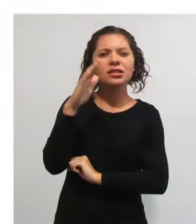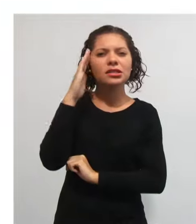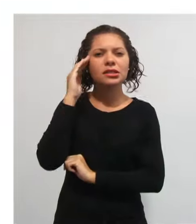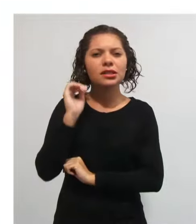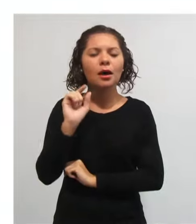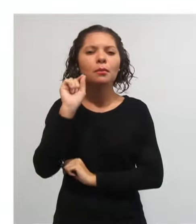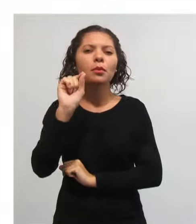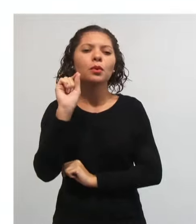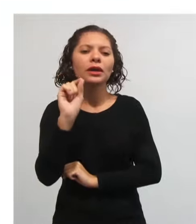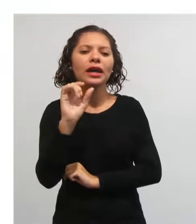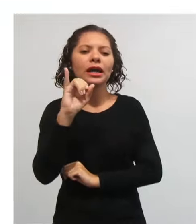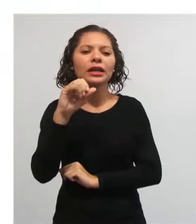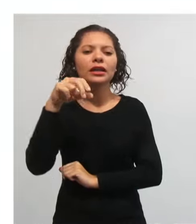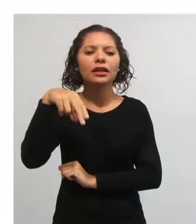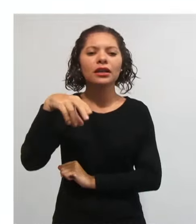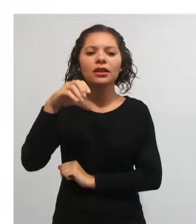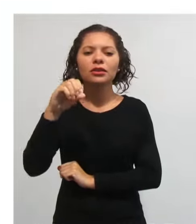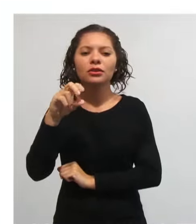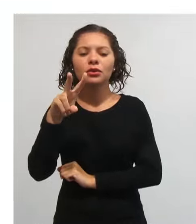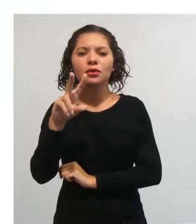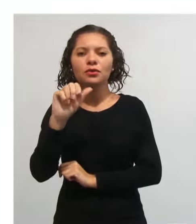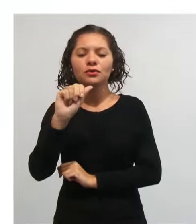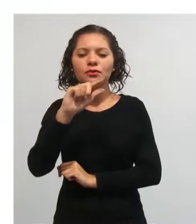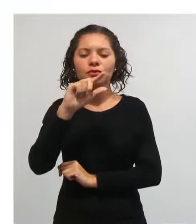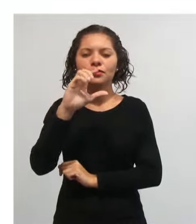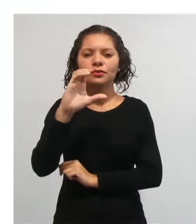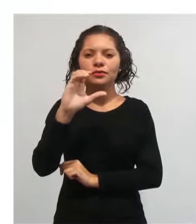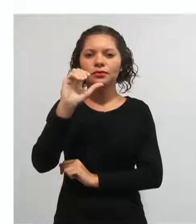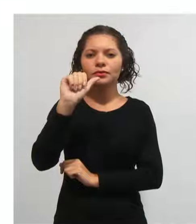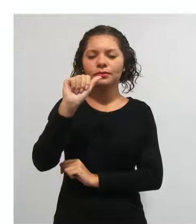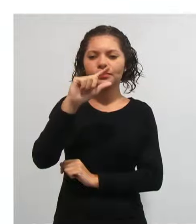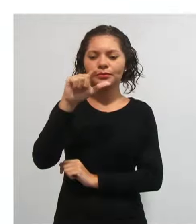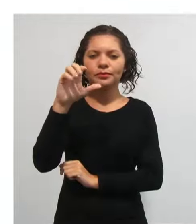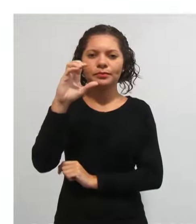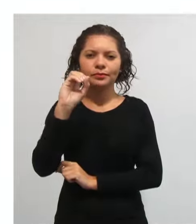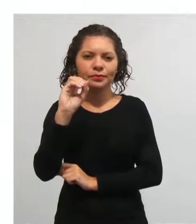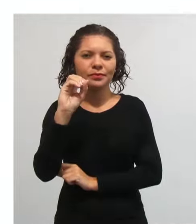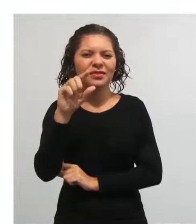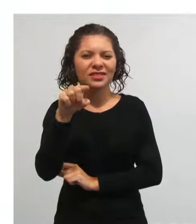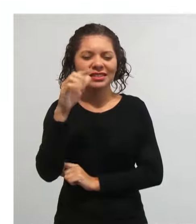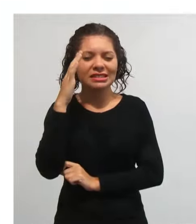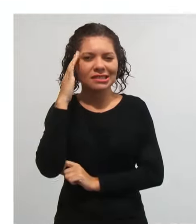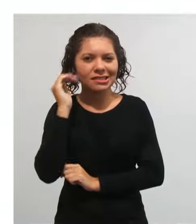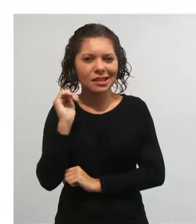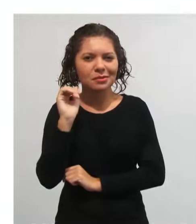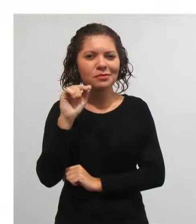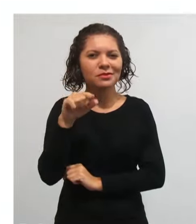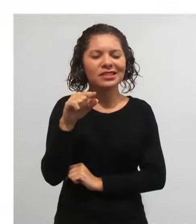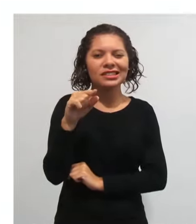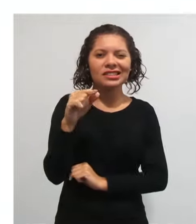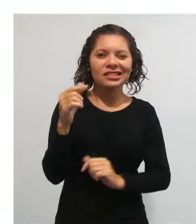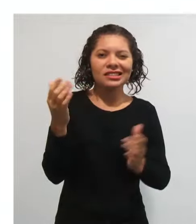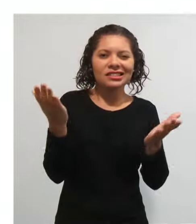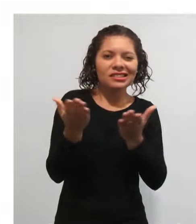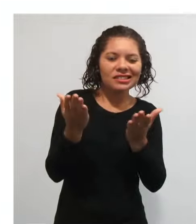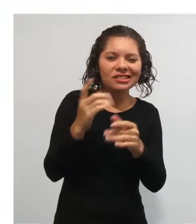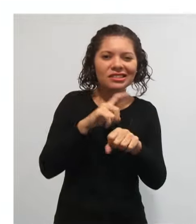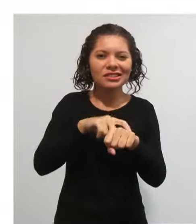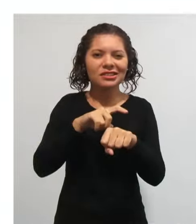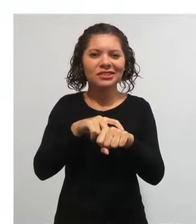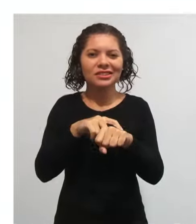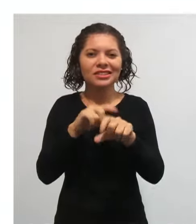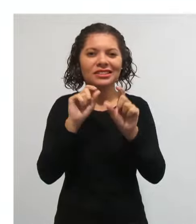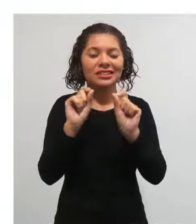é inovação e eu sei que provavelmente nesse momento você deve estar se coçando para abrir o seu